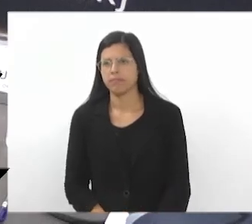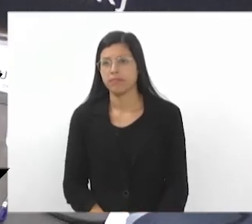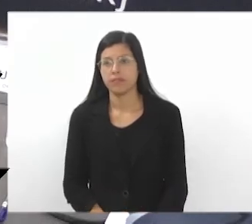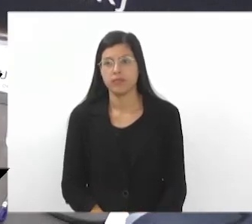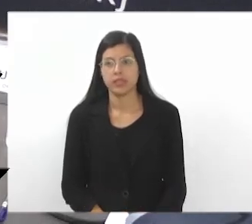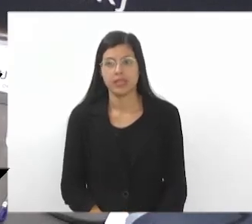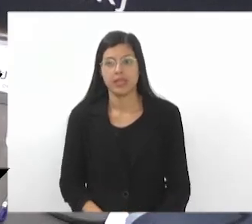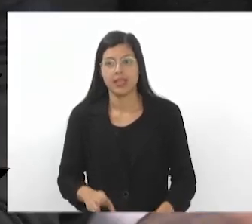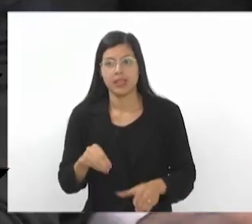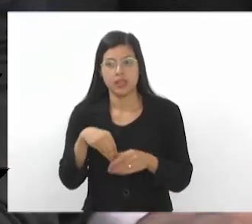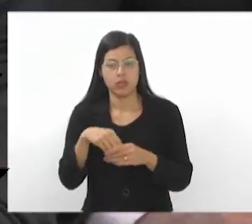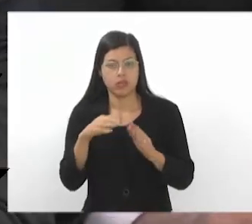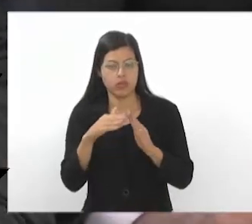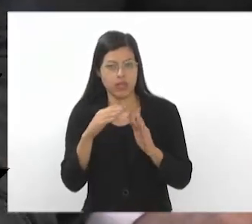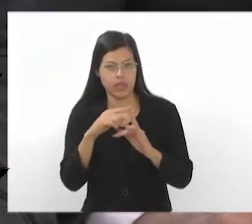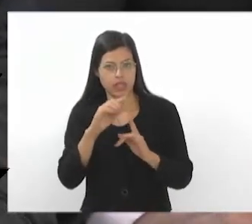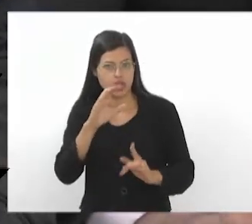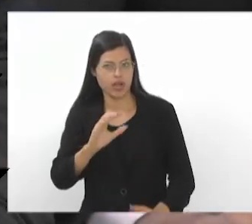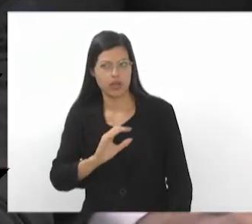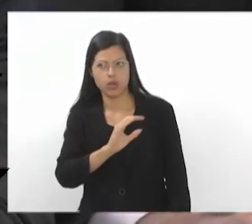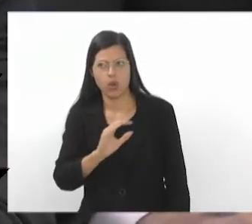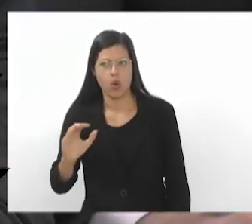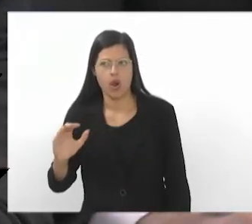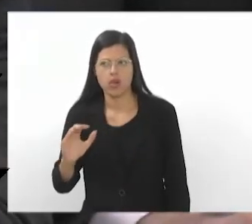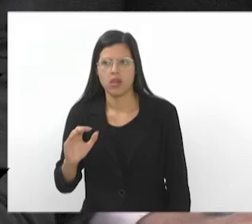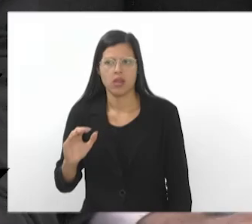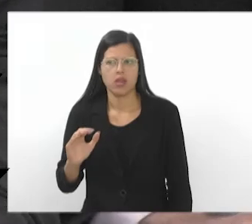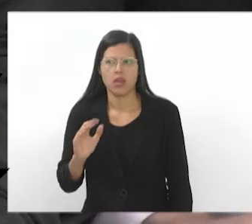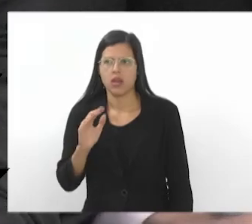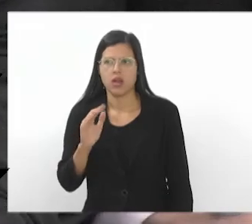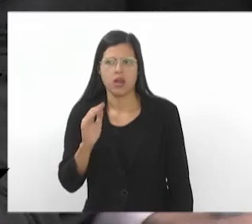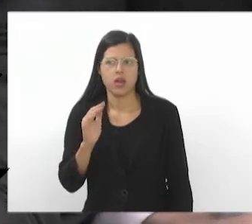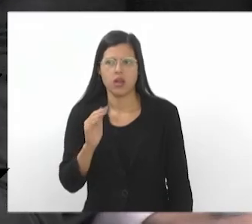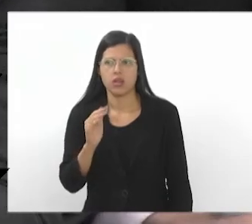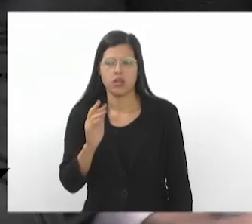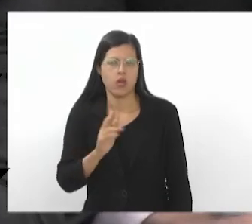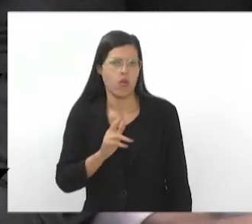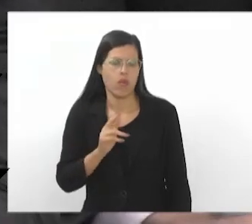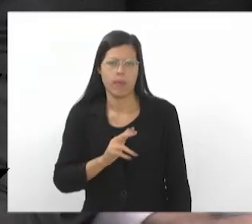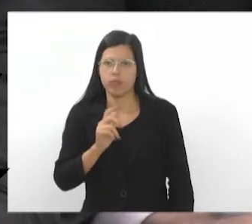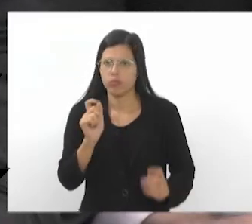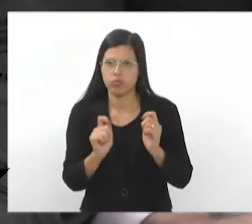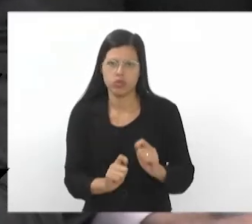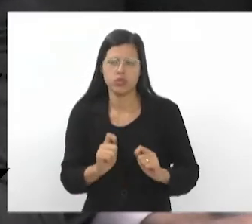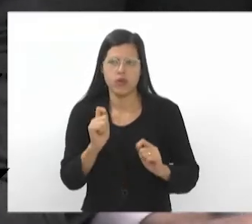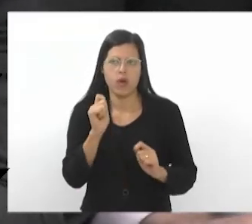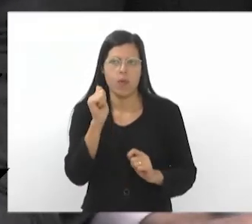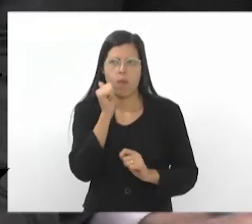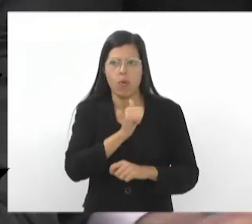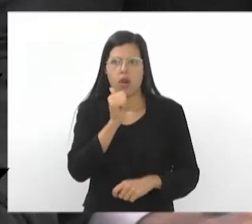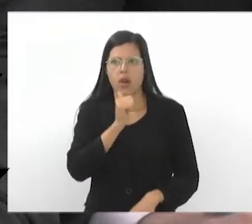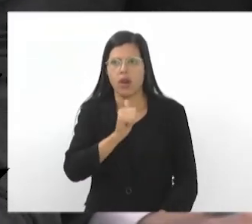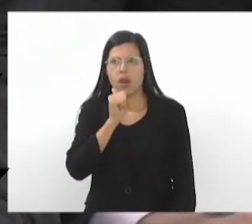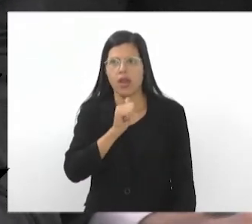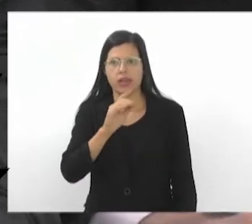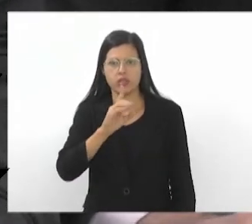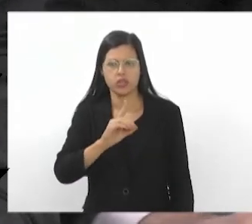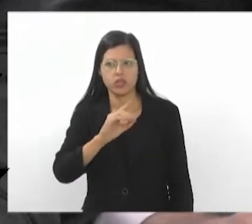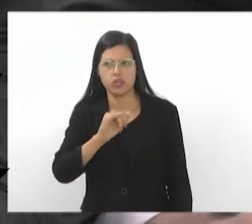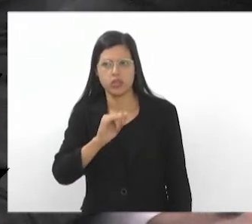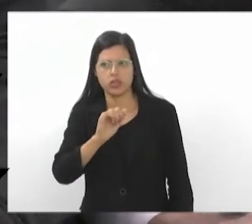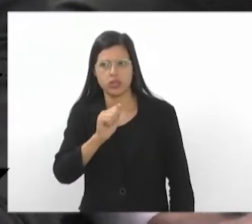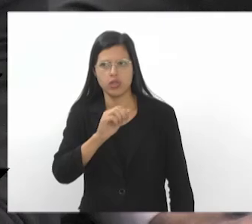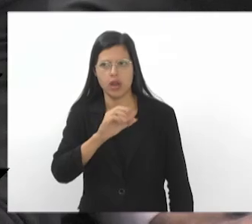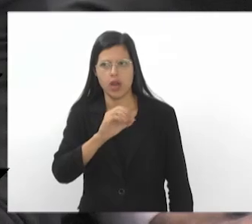Igreja Católica não é possível o feminino do diácono. Neste caso, a gente está se referindo ao Dia do